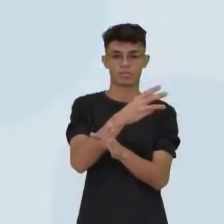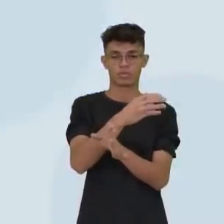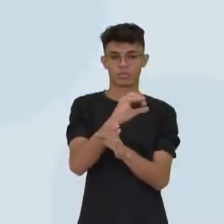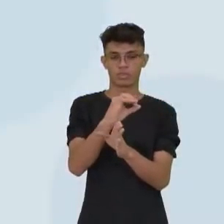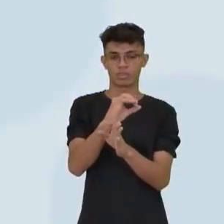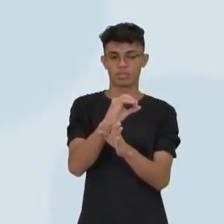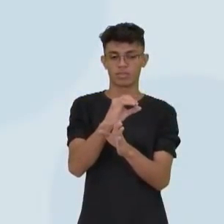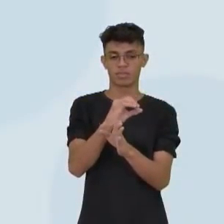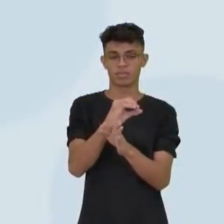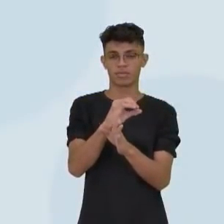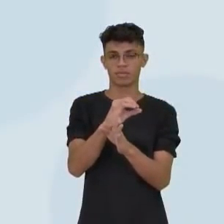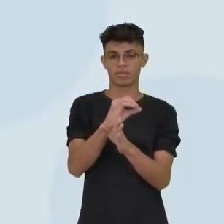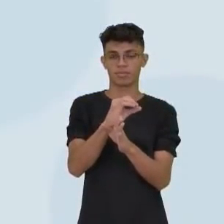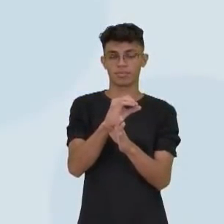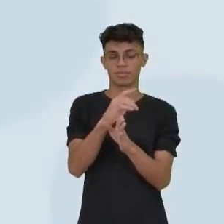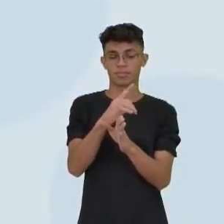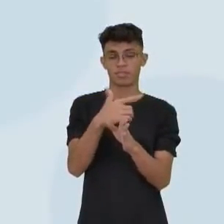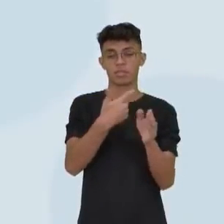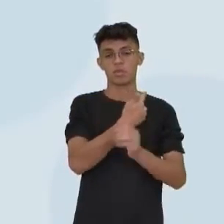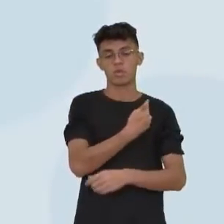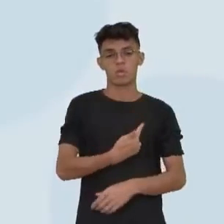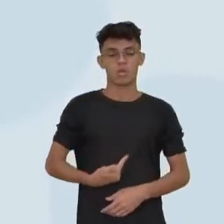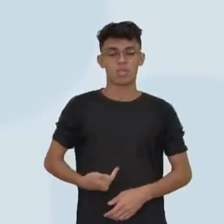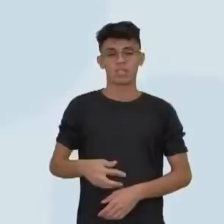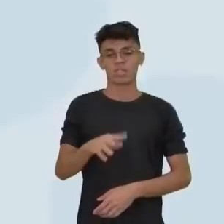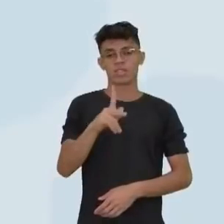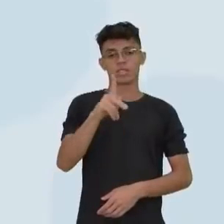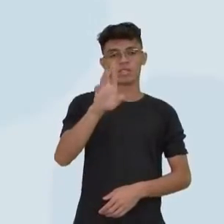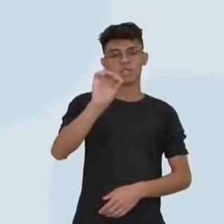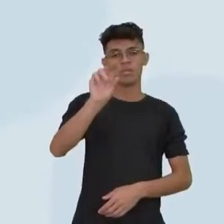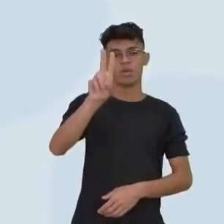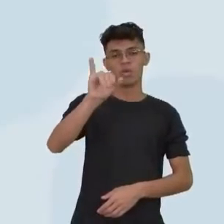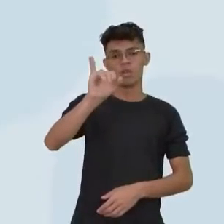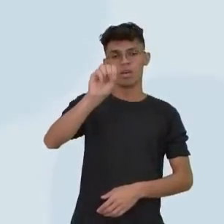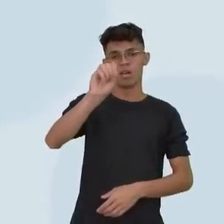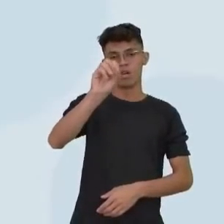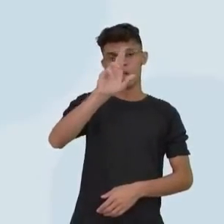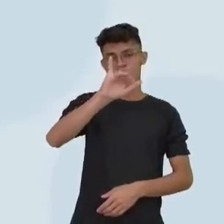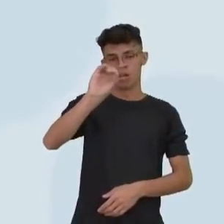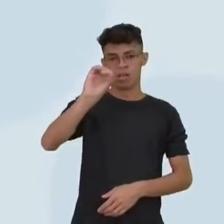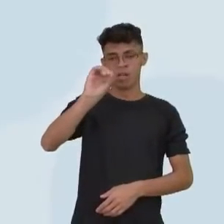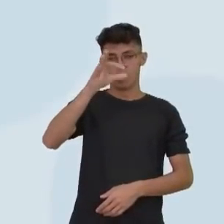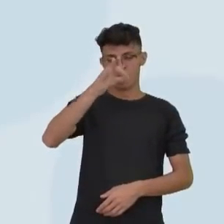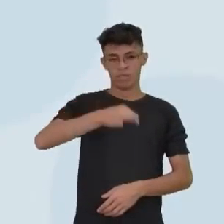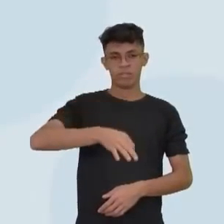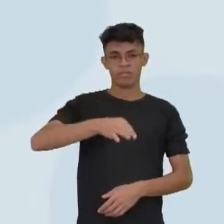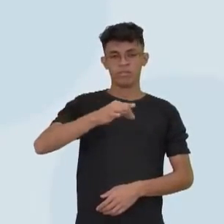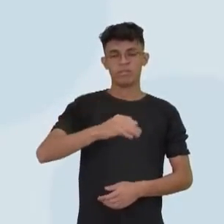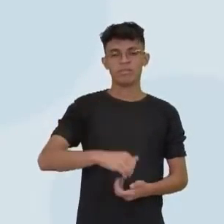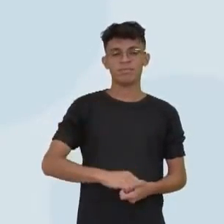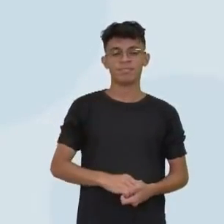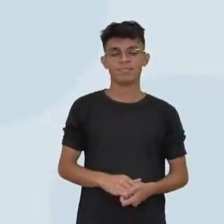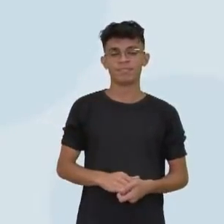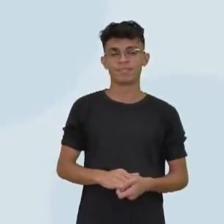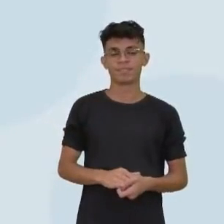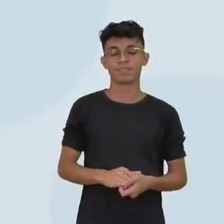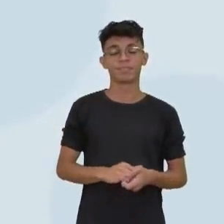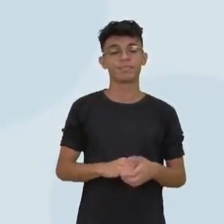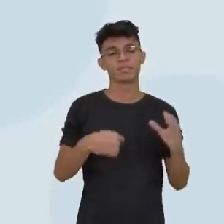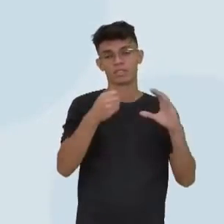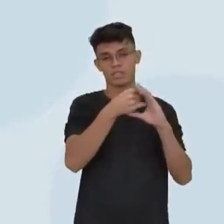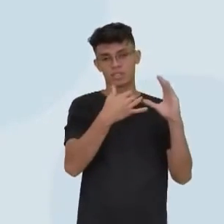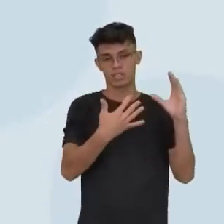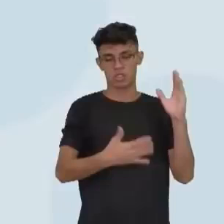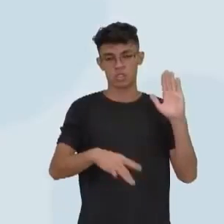1930, nós tivemos o governo provisório, vou colocar aqui o GP, certo? Uma das características